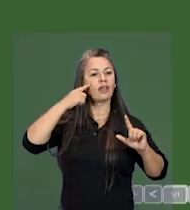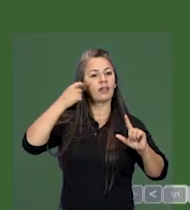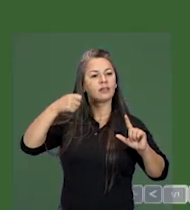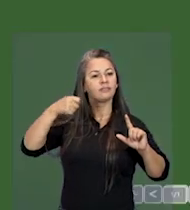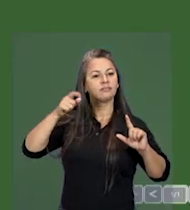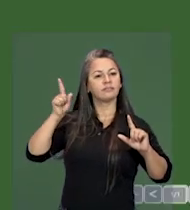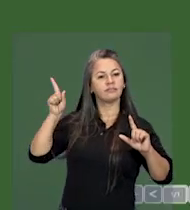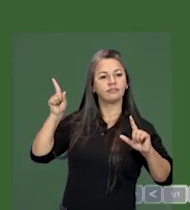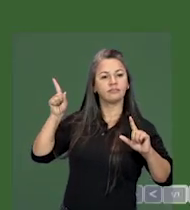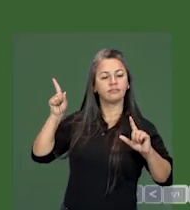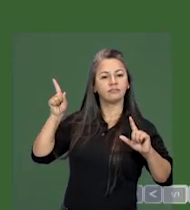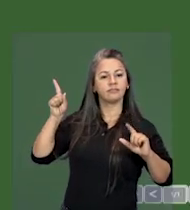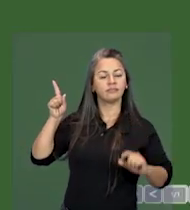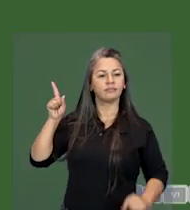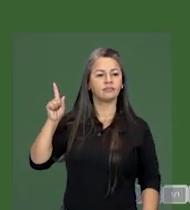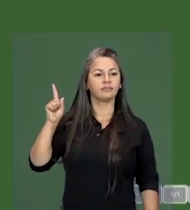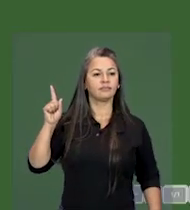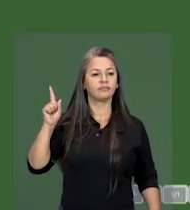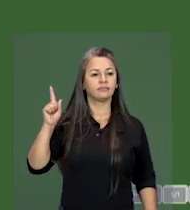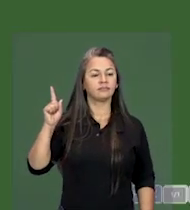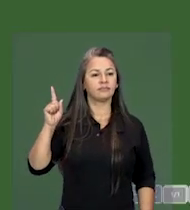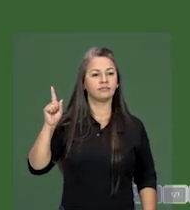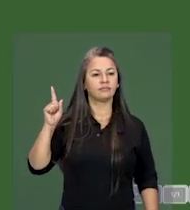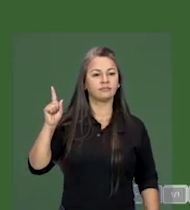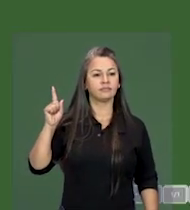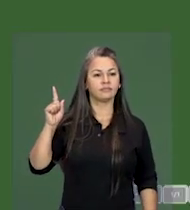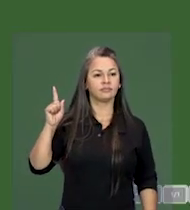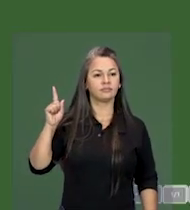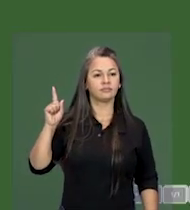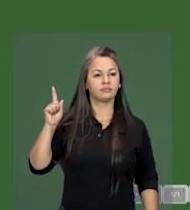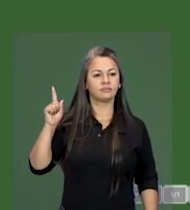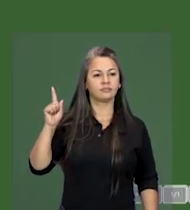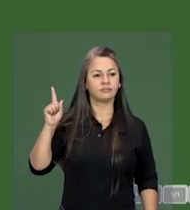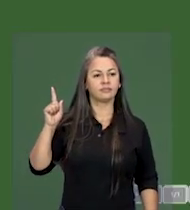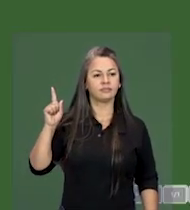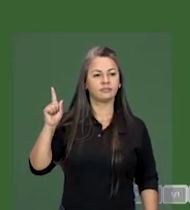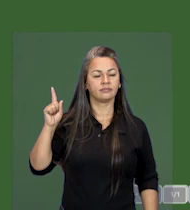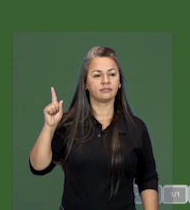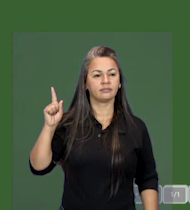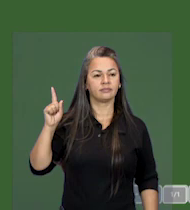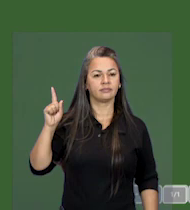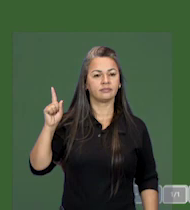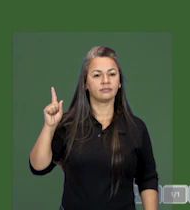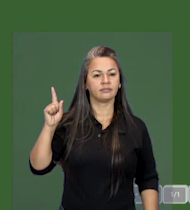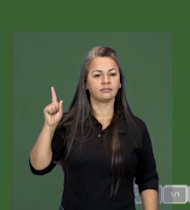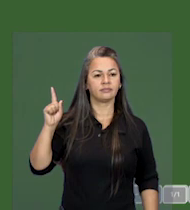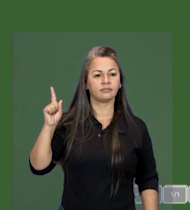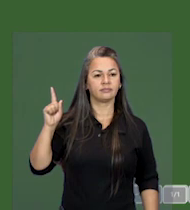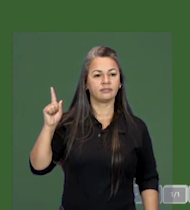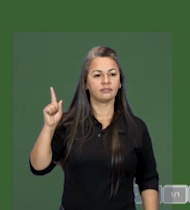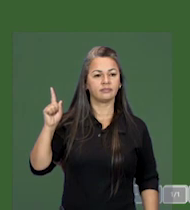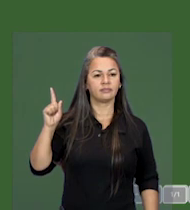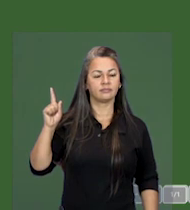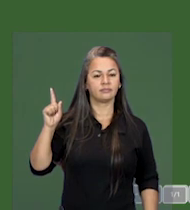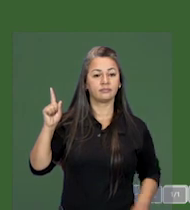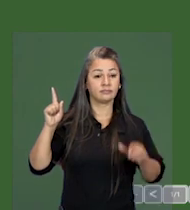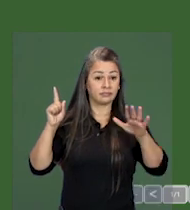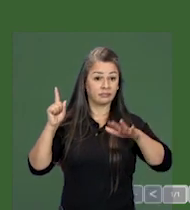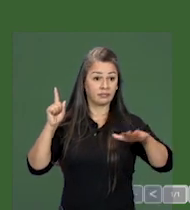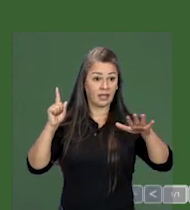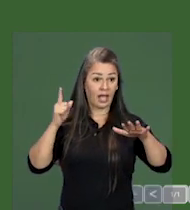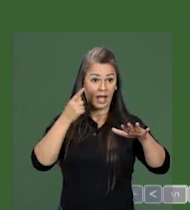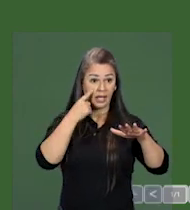eu levar 1/5 ao quadrado. Então, qual a relação entre as áreas? 1 ao